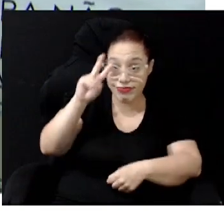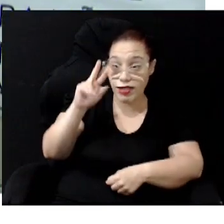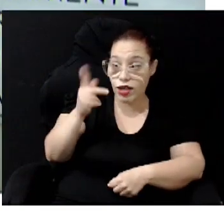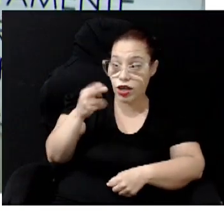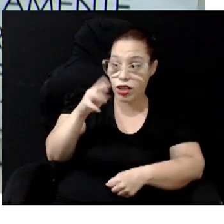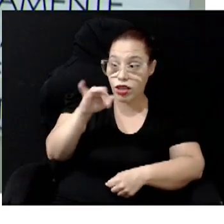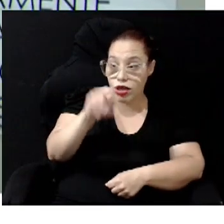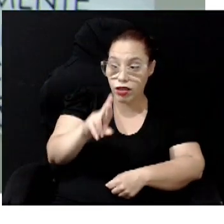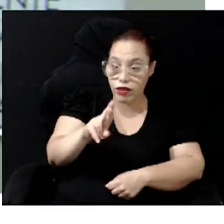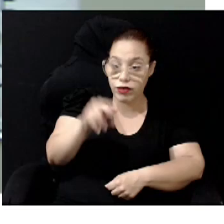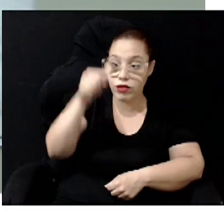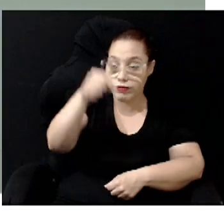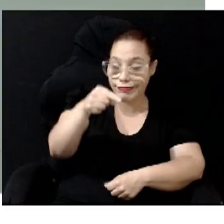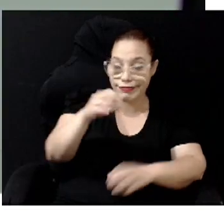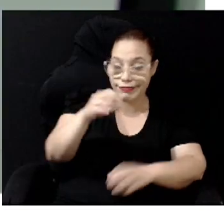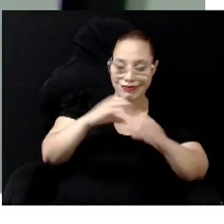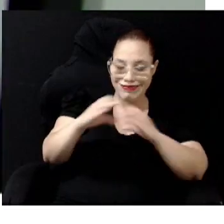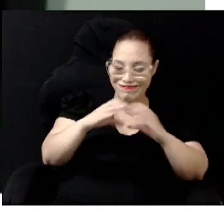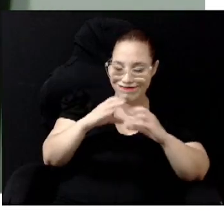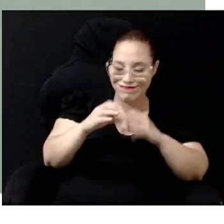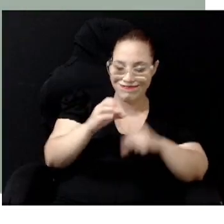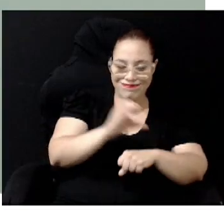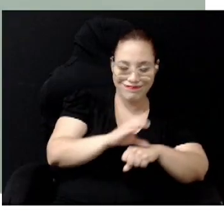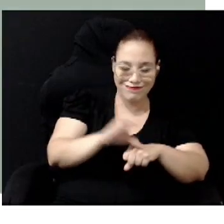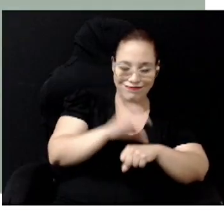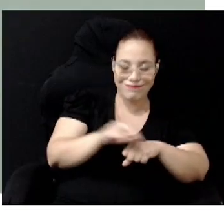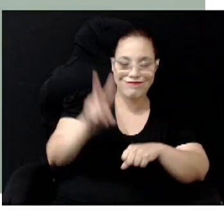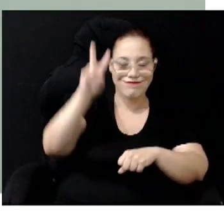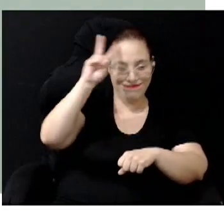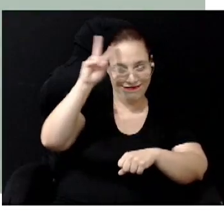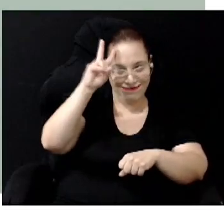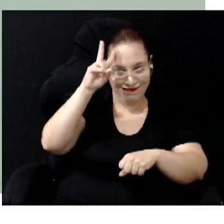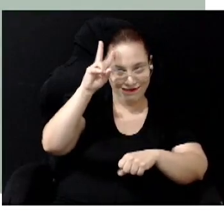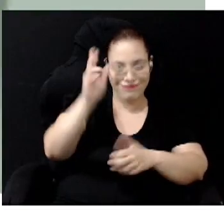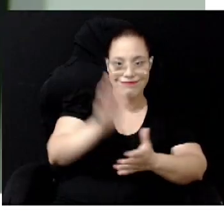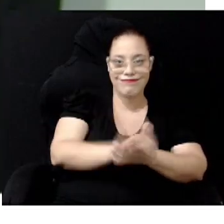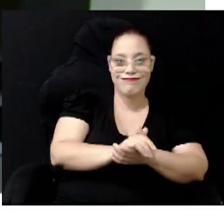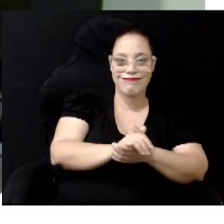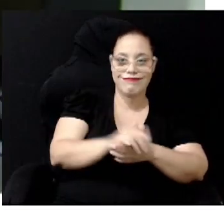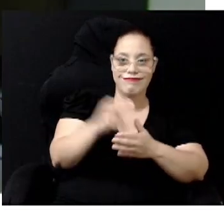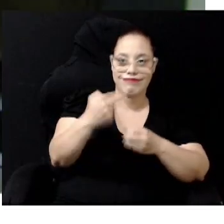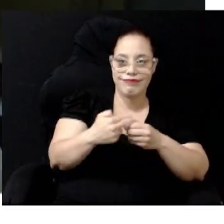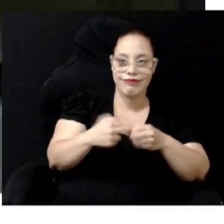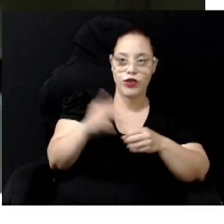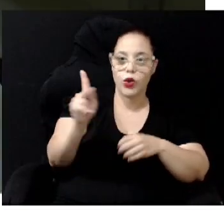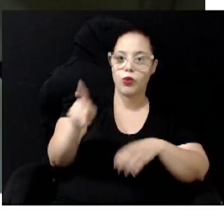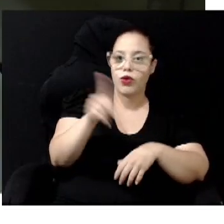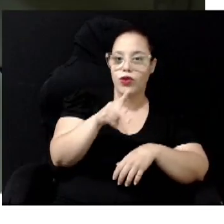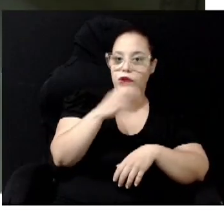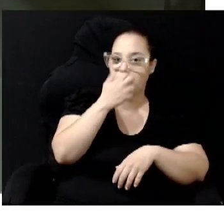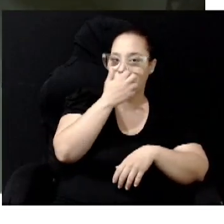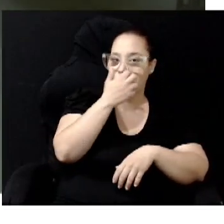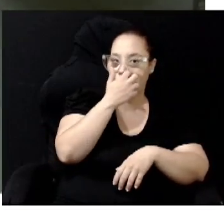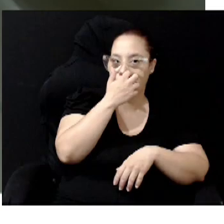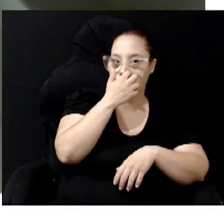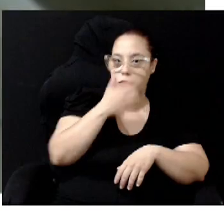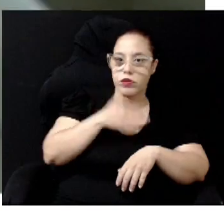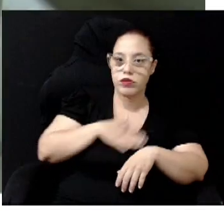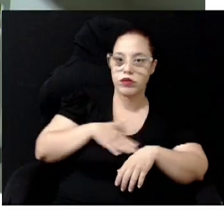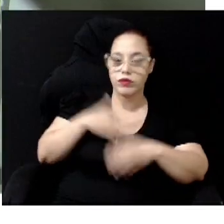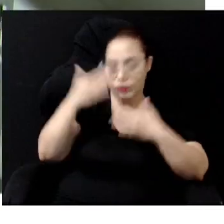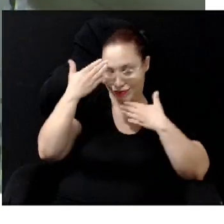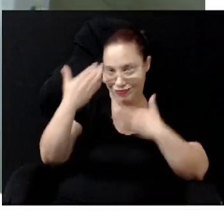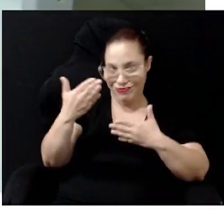ele aqui, coordenador do curso de História aqui da Unicamp e também professor, né? Eu gostaria de agradecer a